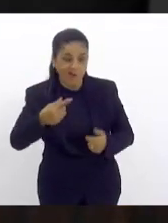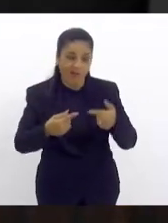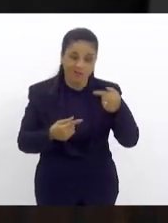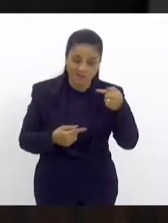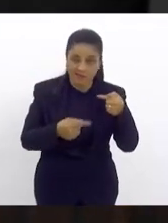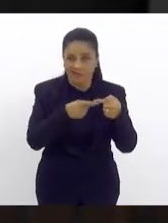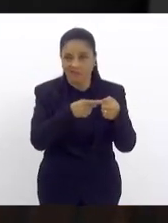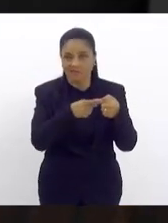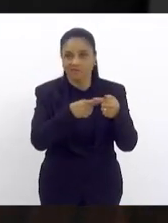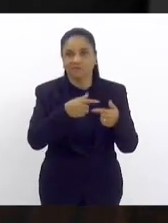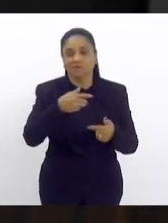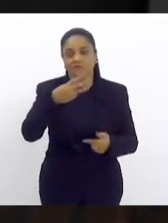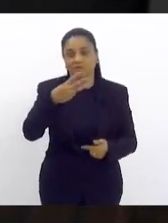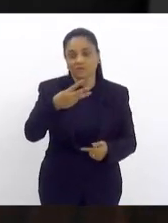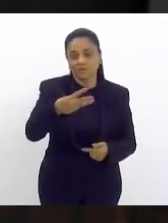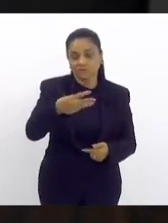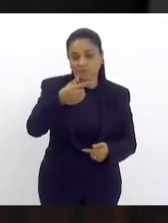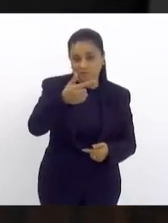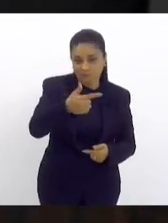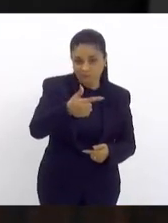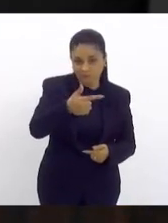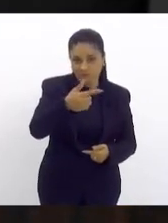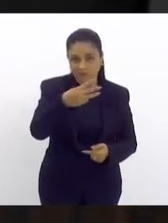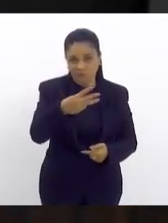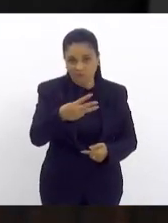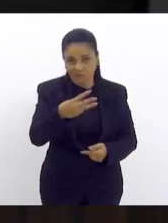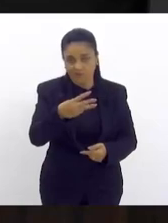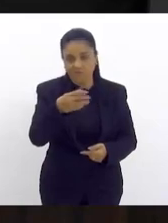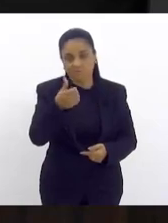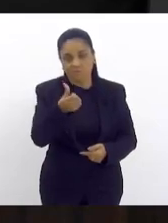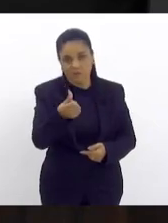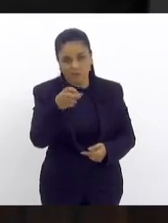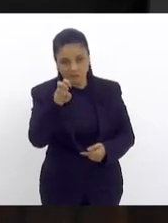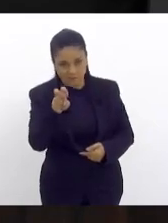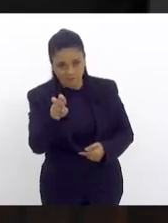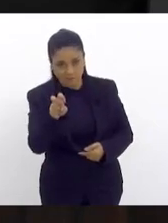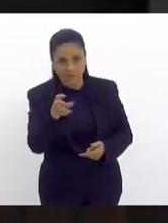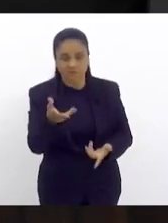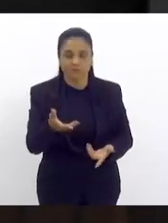2365 como 7 na pauta distribuída eletrônicamente